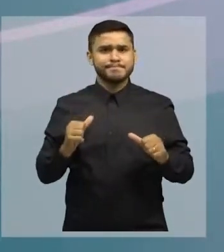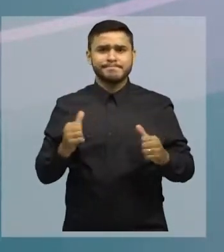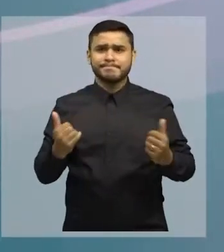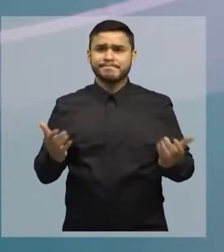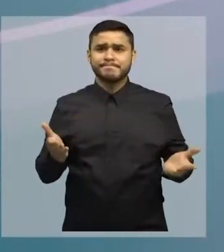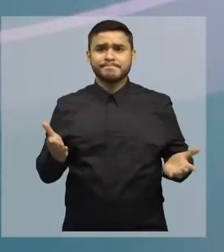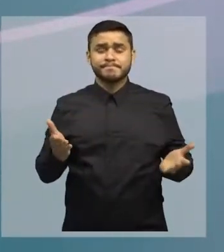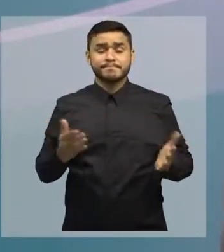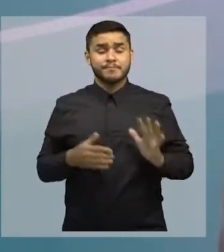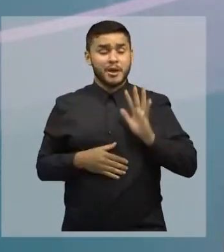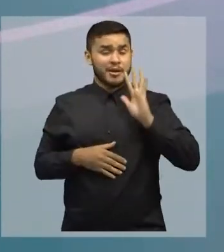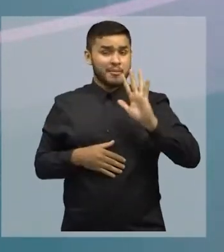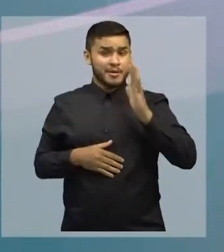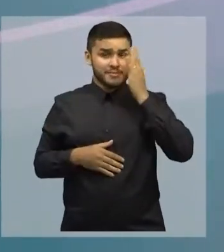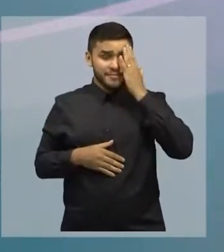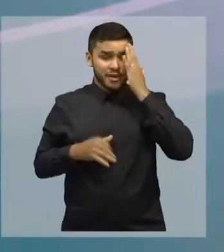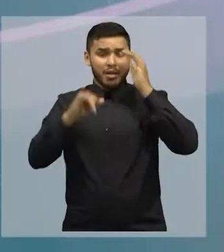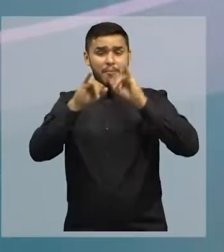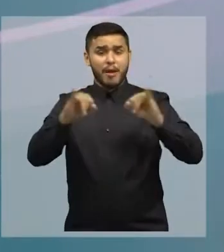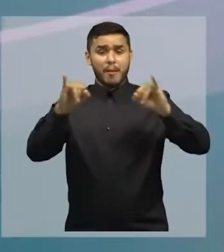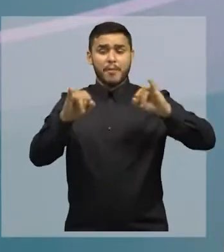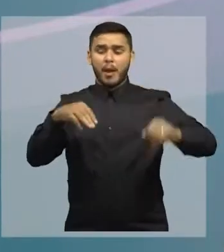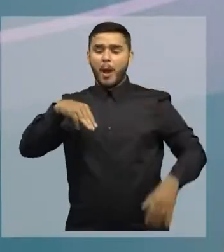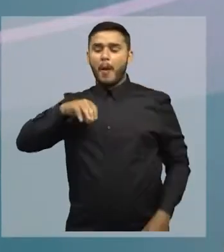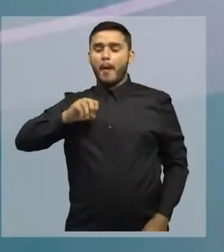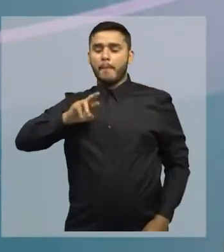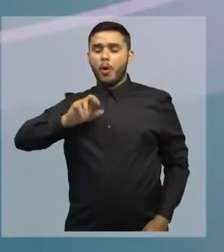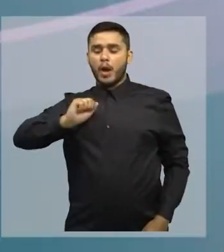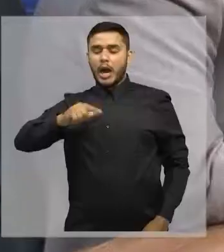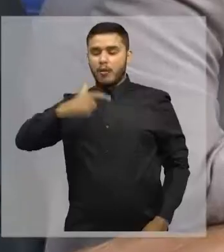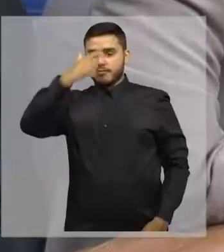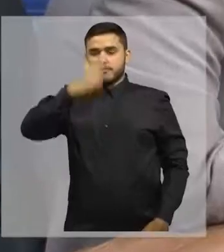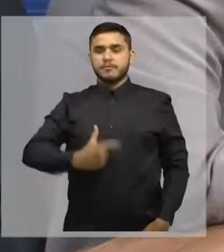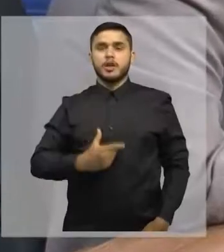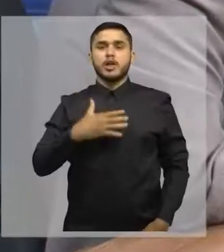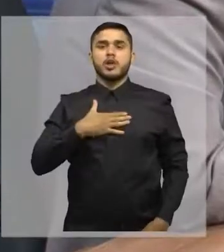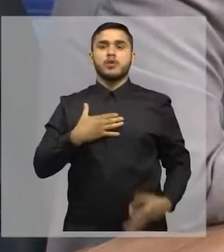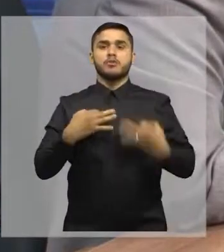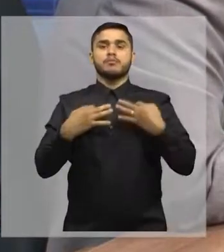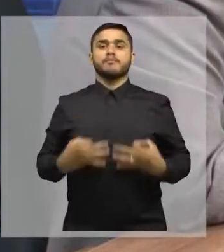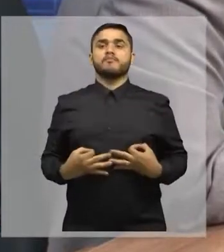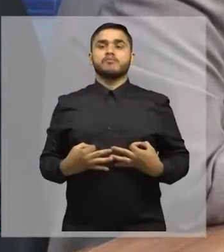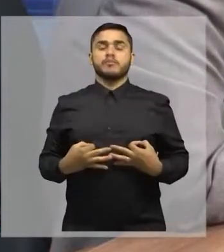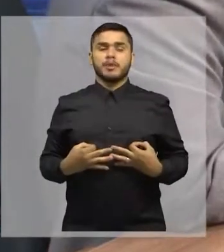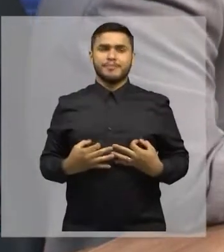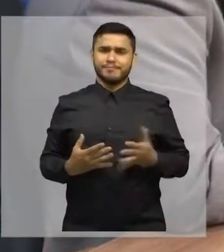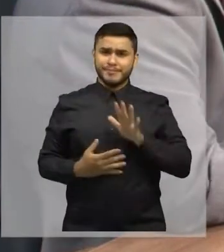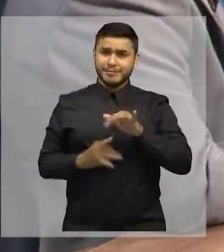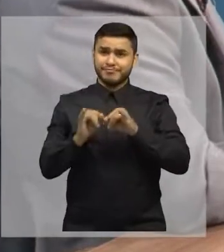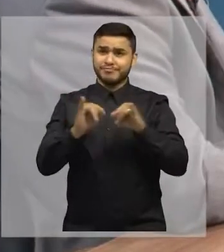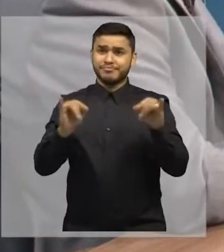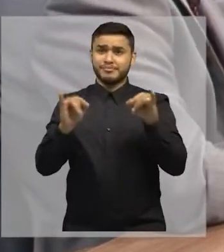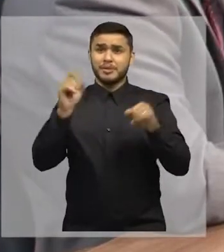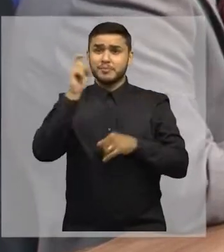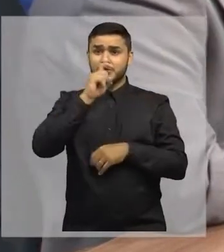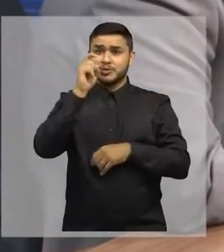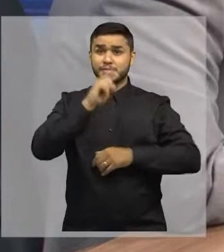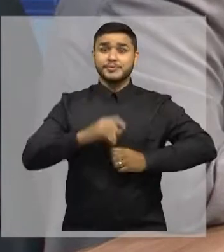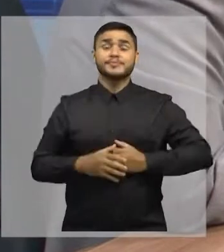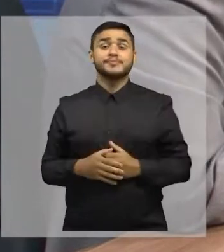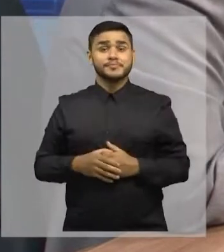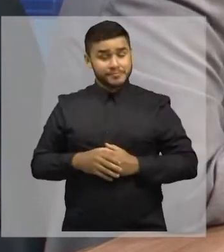era fake news. E a segunda, ele tem uma absoluta, congênita incapacidade de negociar. Ele